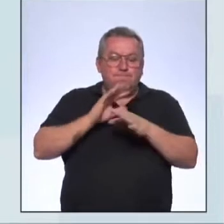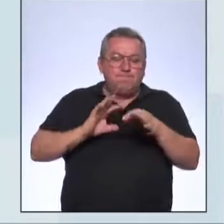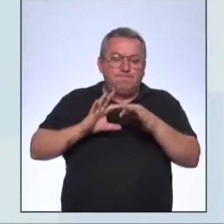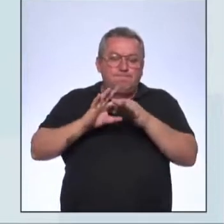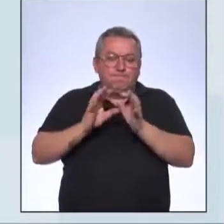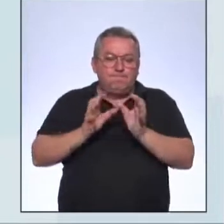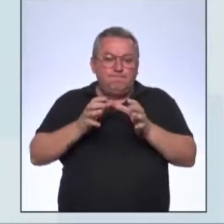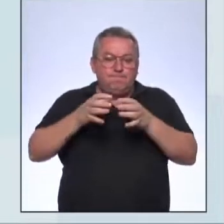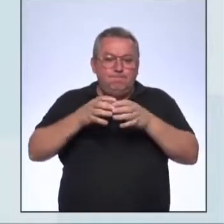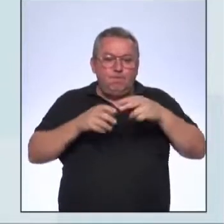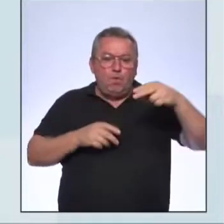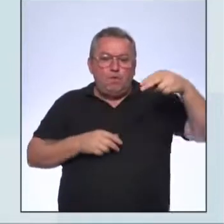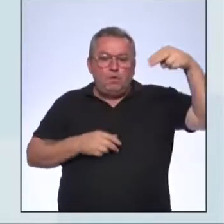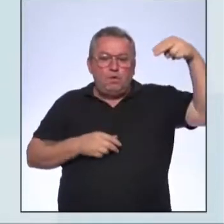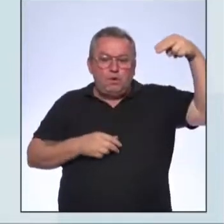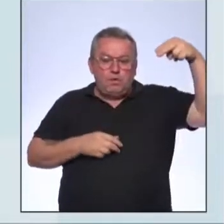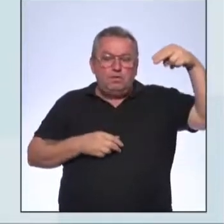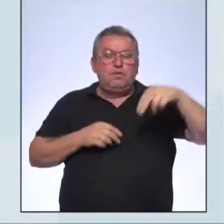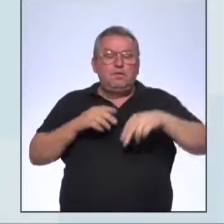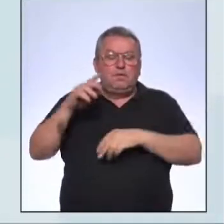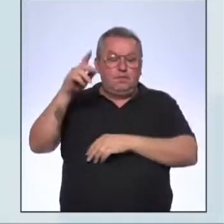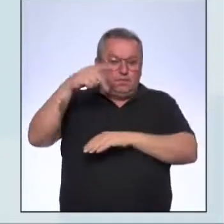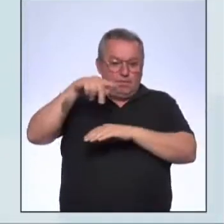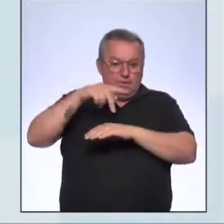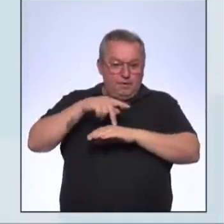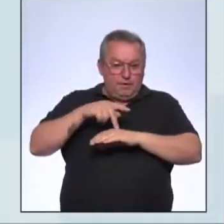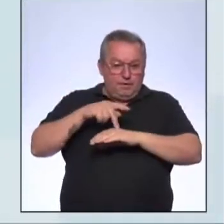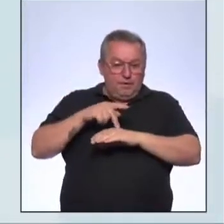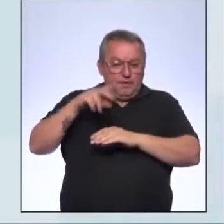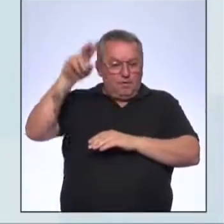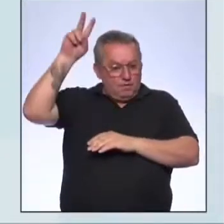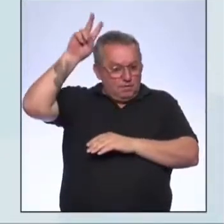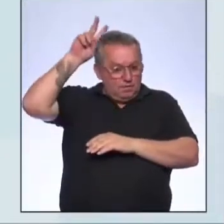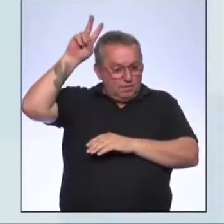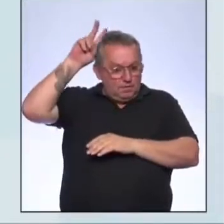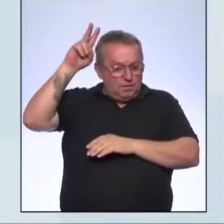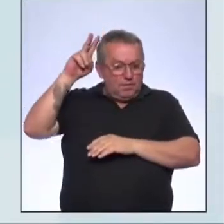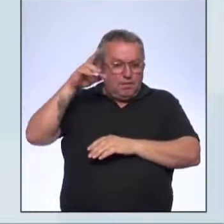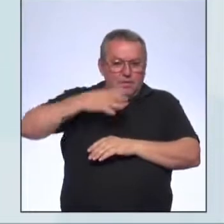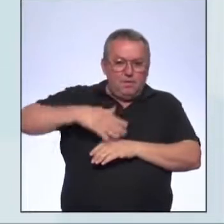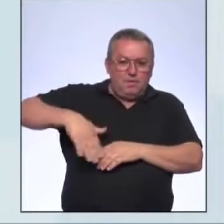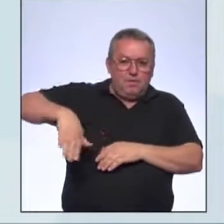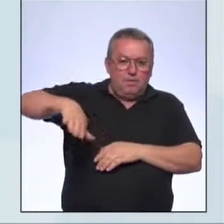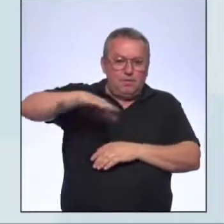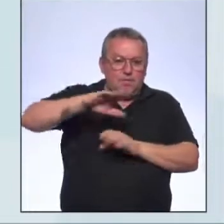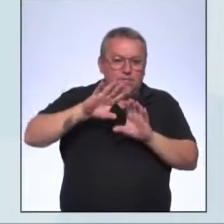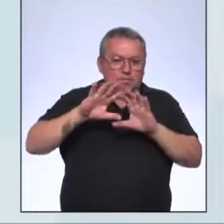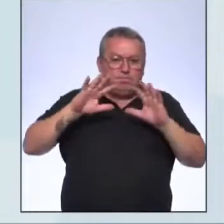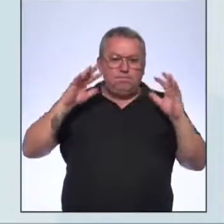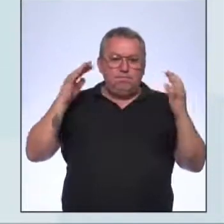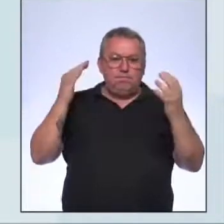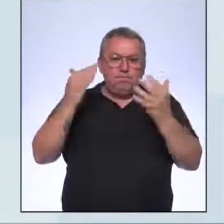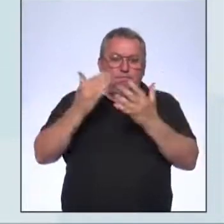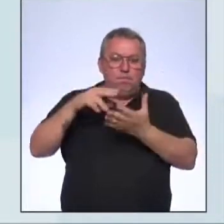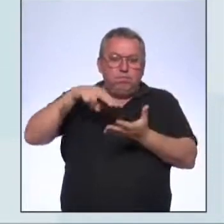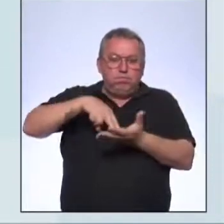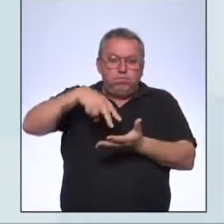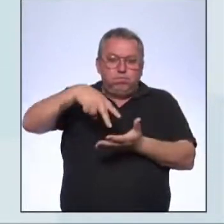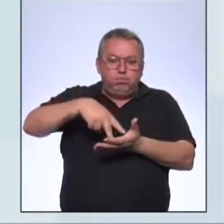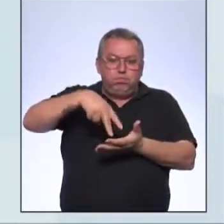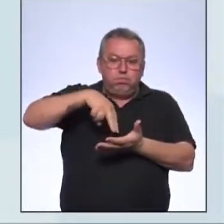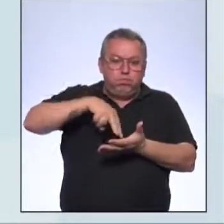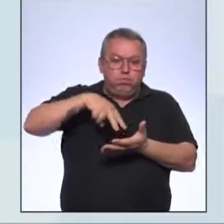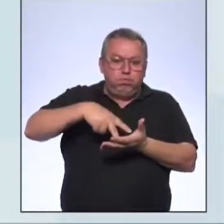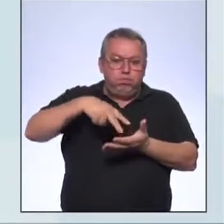da região nordeste do país. Os índios dançam, em geral, ao ar livre, em círculos, com pisadas fortes,